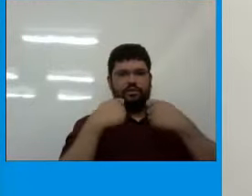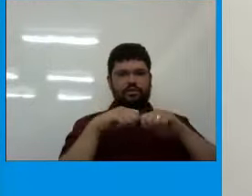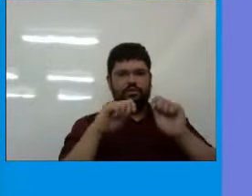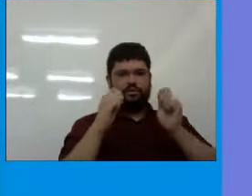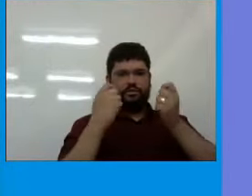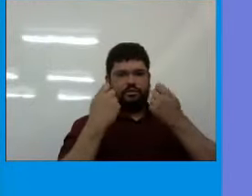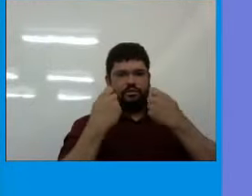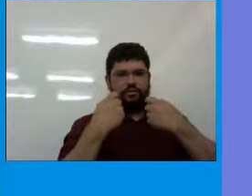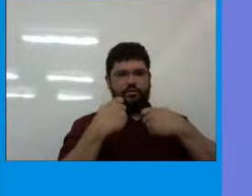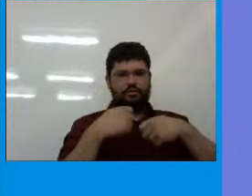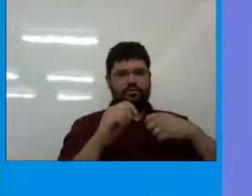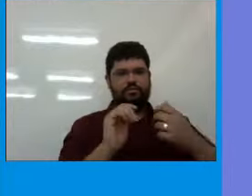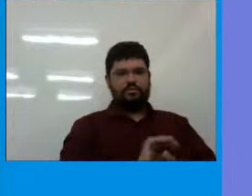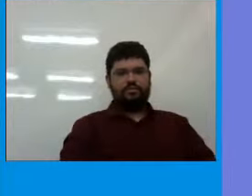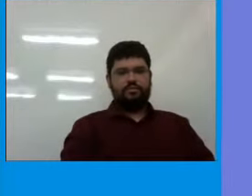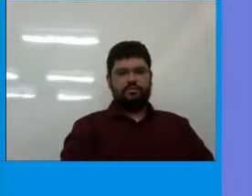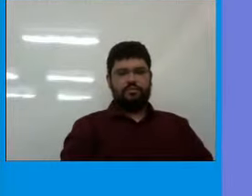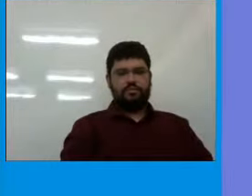vídeo.